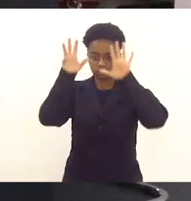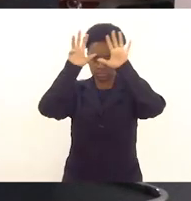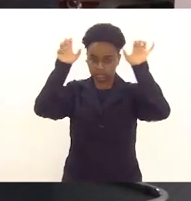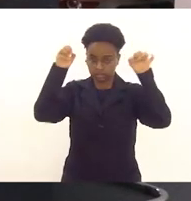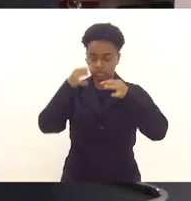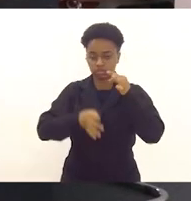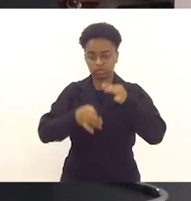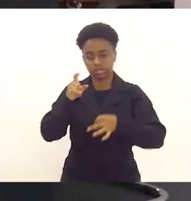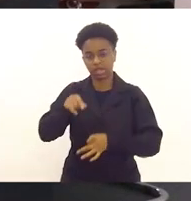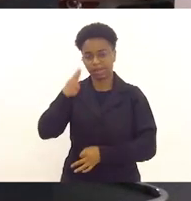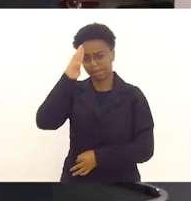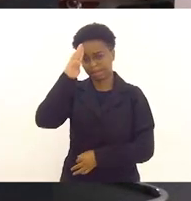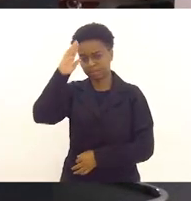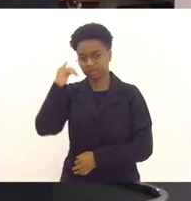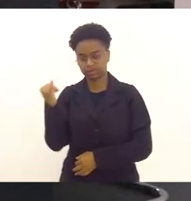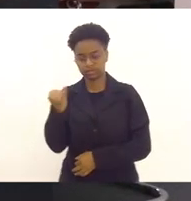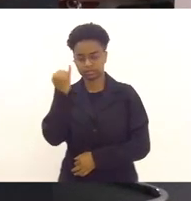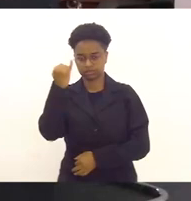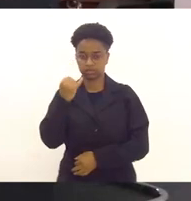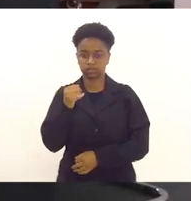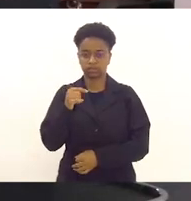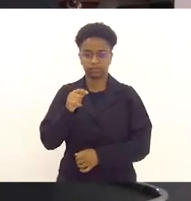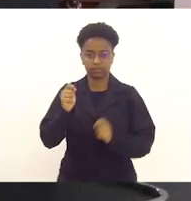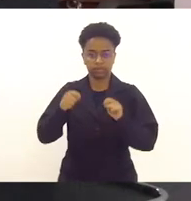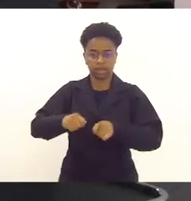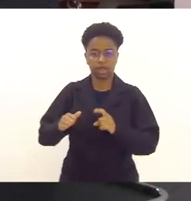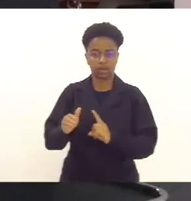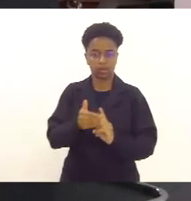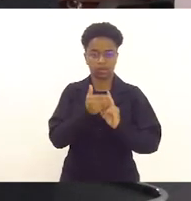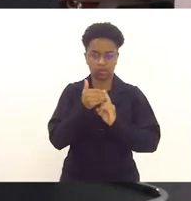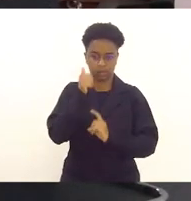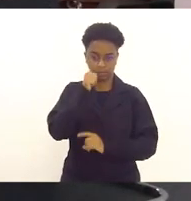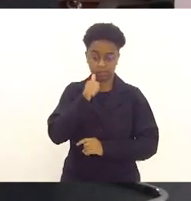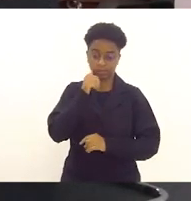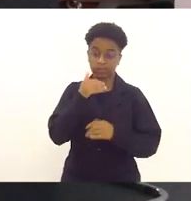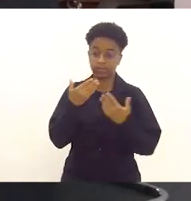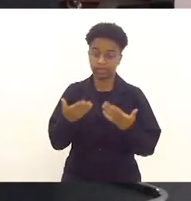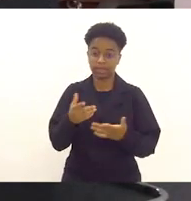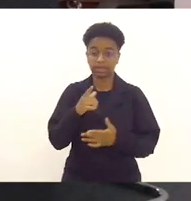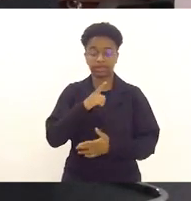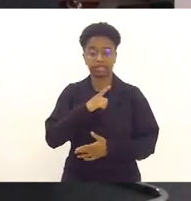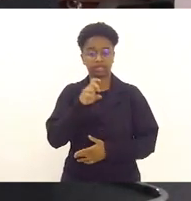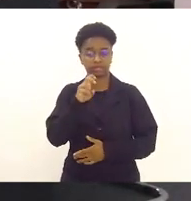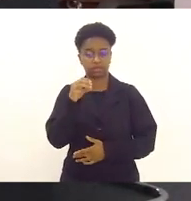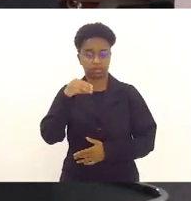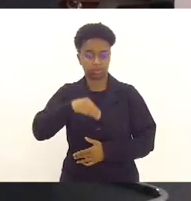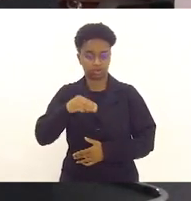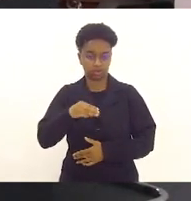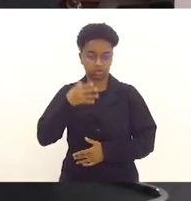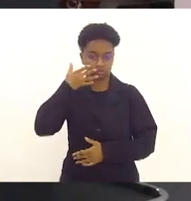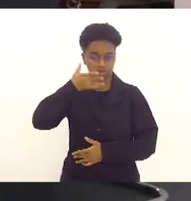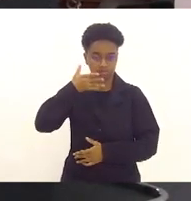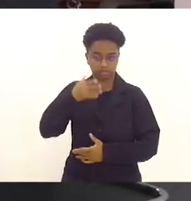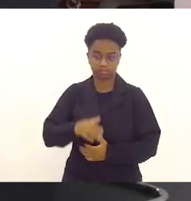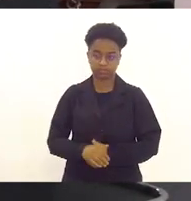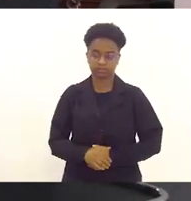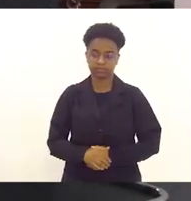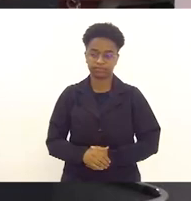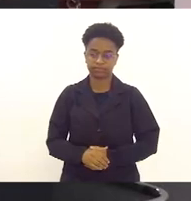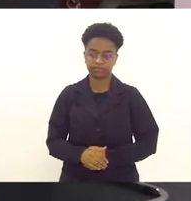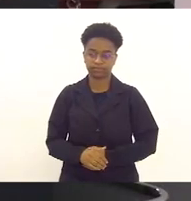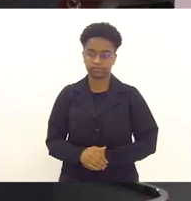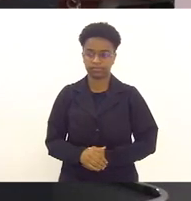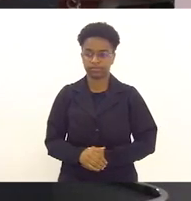fundamental e importante para o acolhimento das nossas mulheres então a senhora tem cinco minutos Doutora Adriana